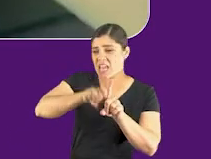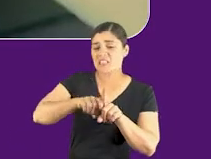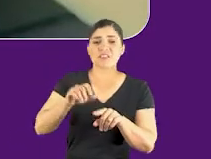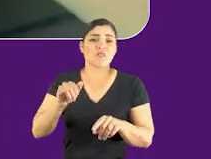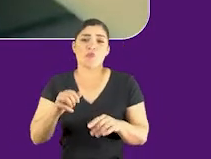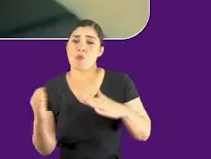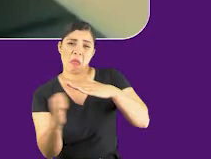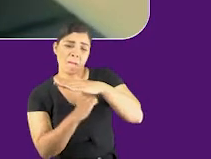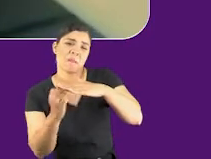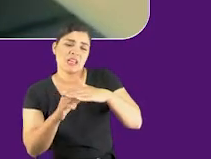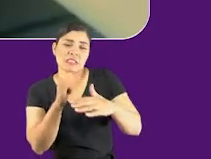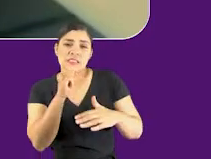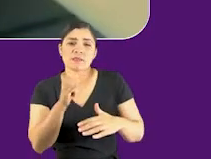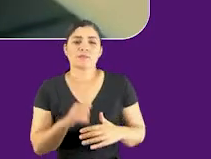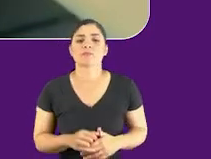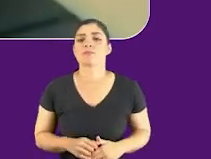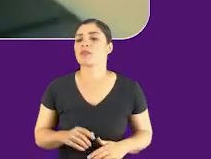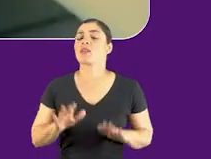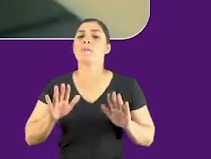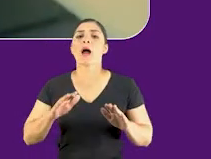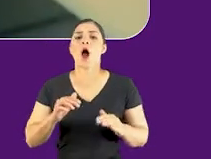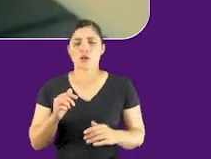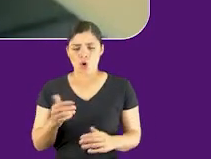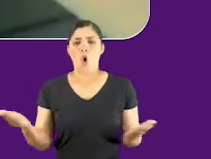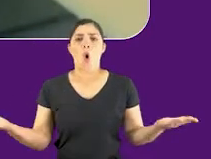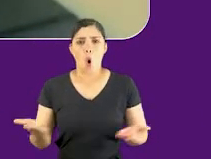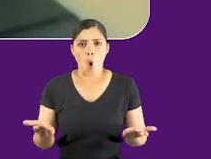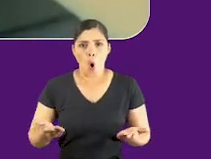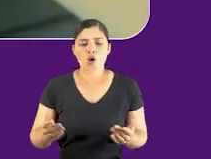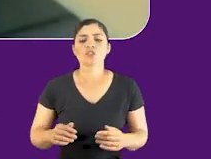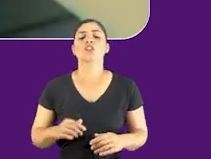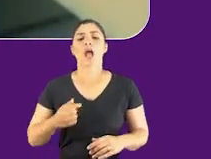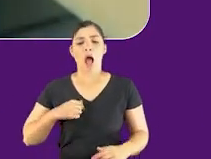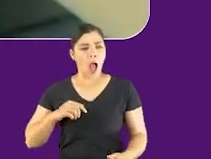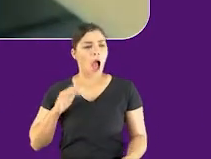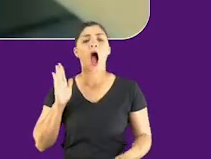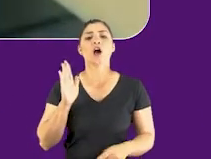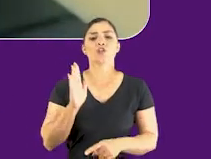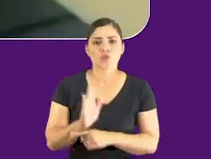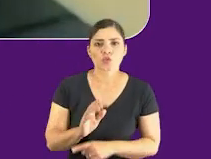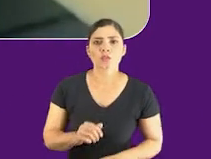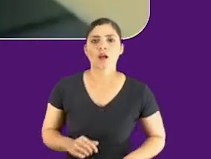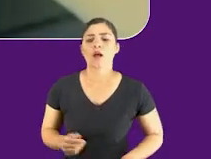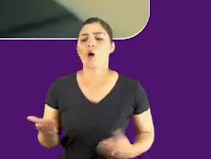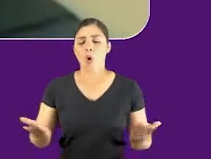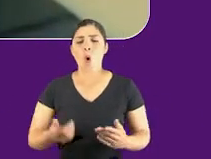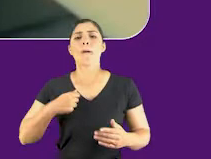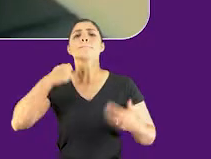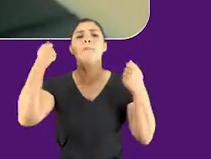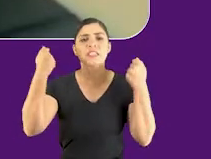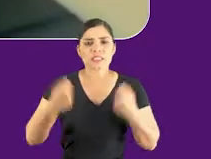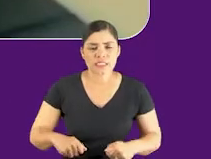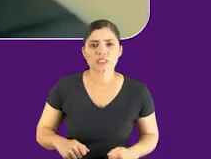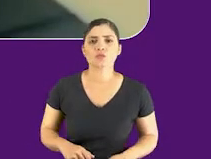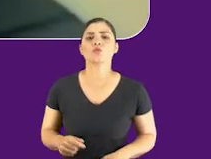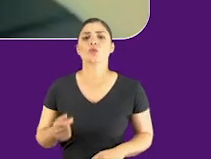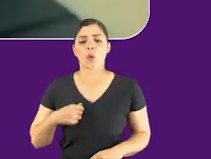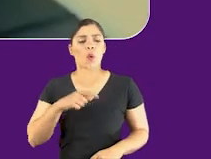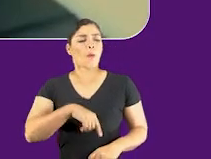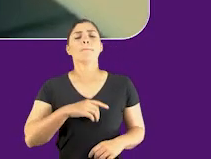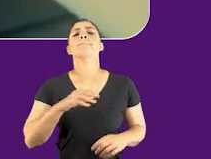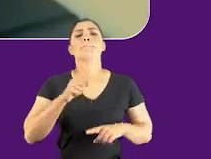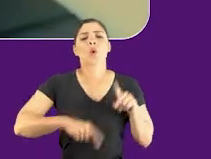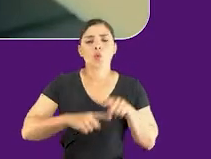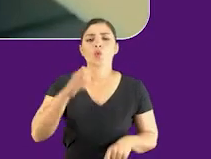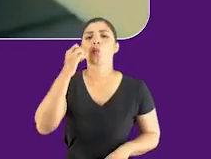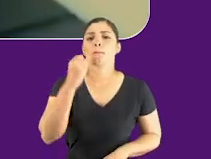o tema dele hoje e amanhã e depois de amanhã então para você ter sucesso você tem que manter essa